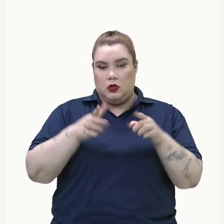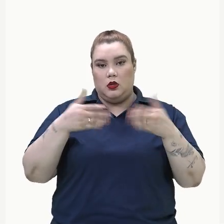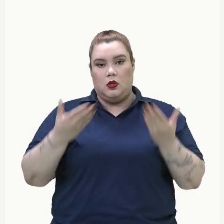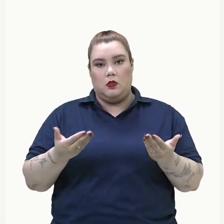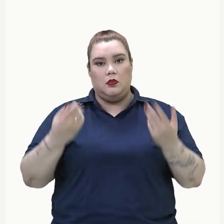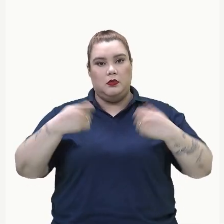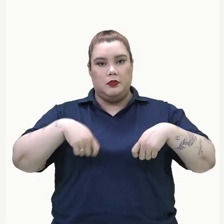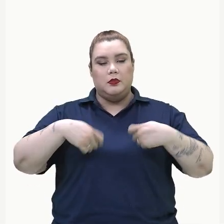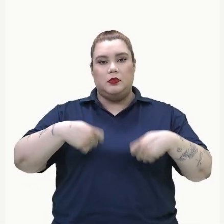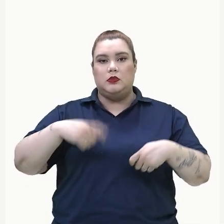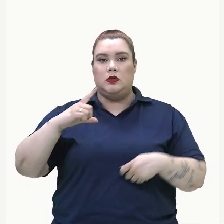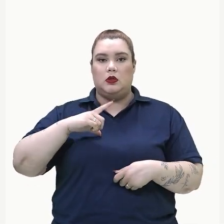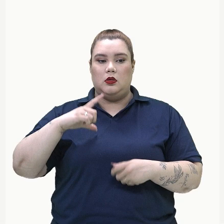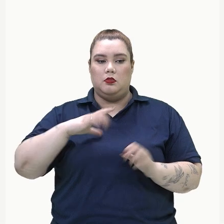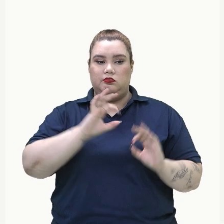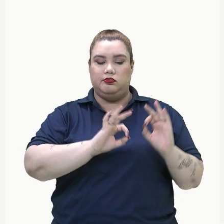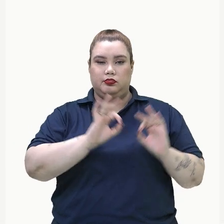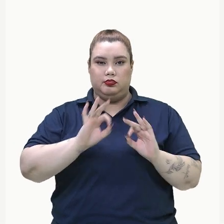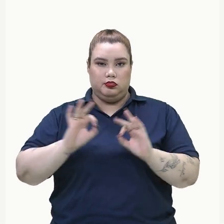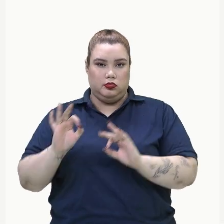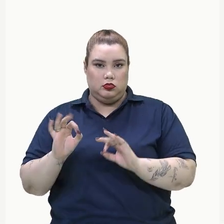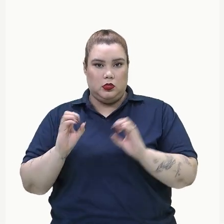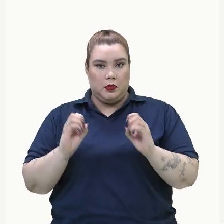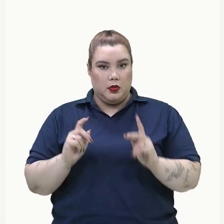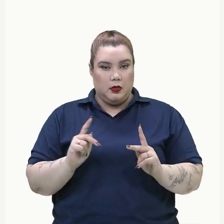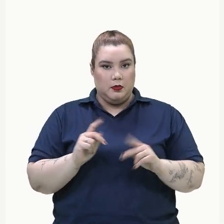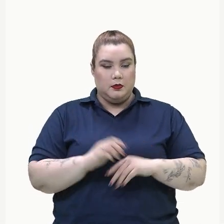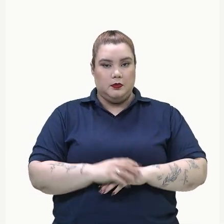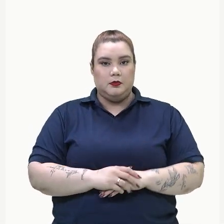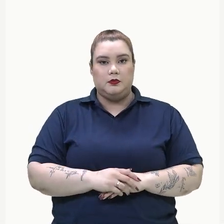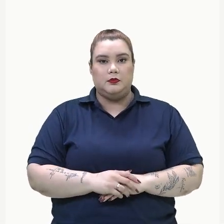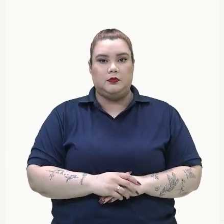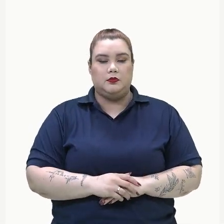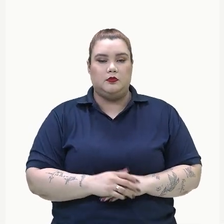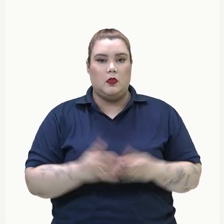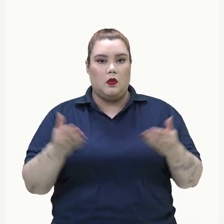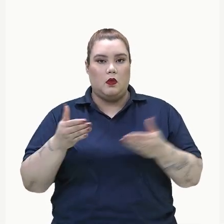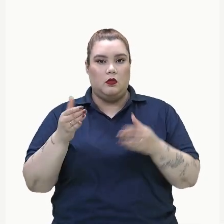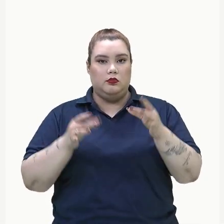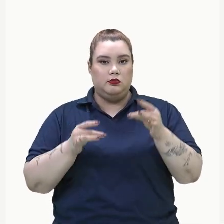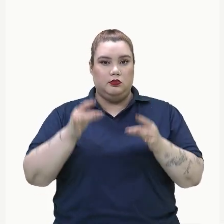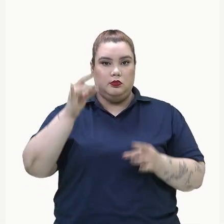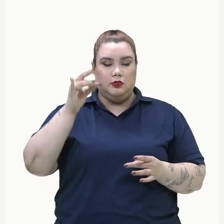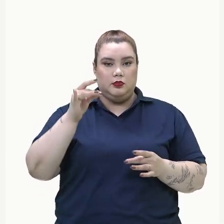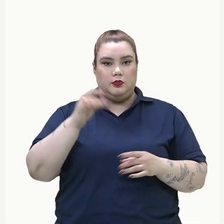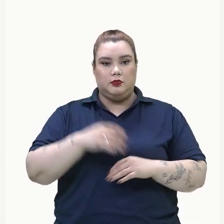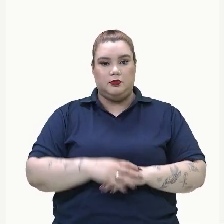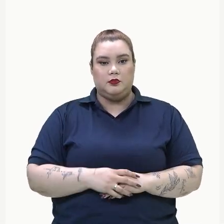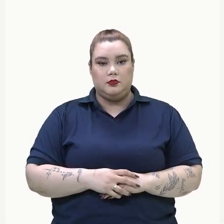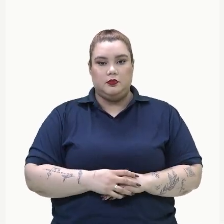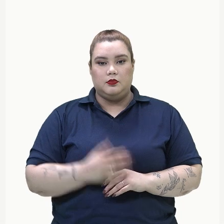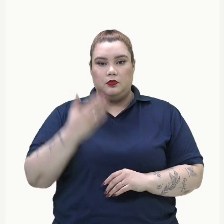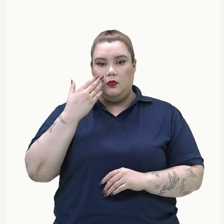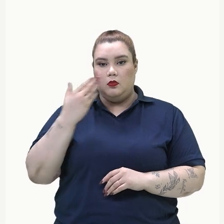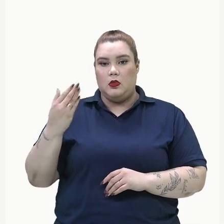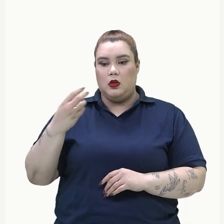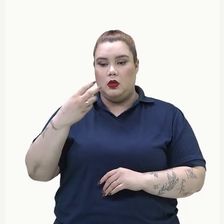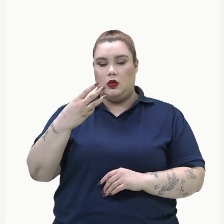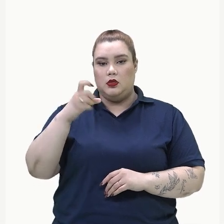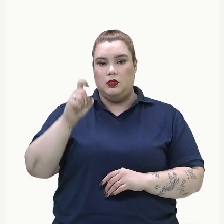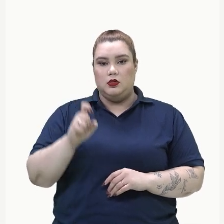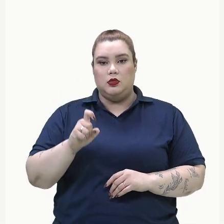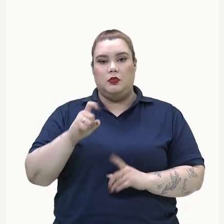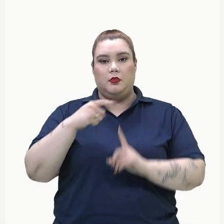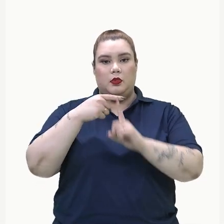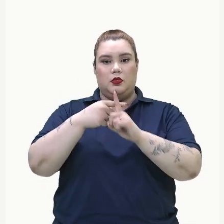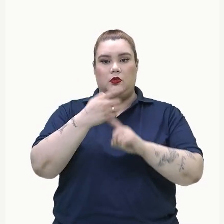ter um trabalhinho a mais, tá? Então vamos escrever aqui, ó, 3x mais 4y igual a